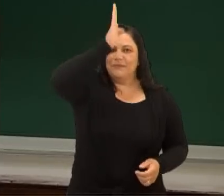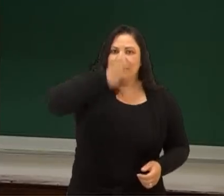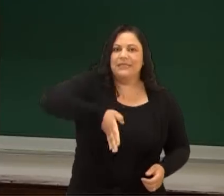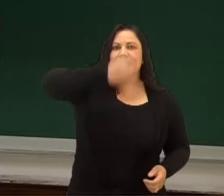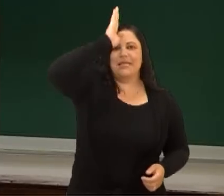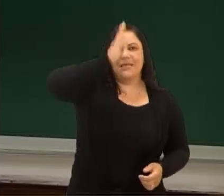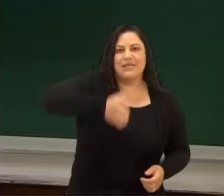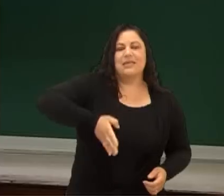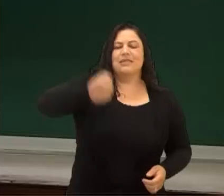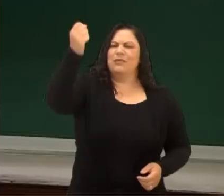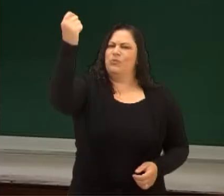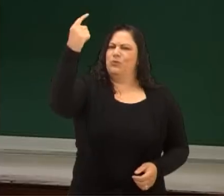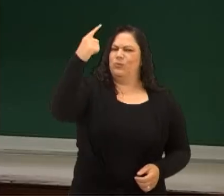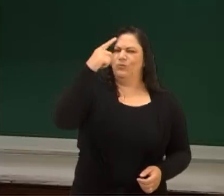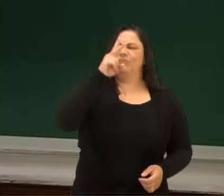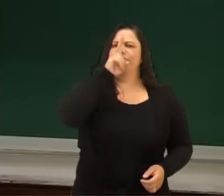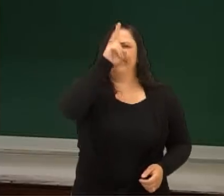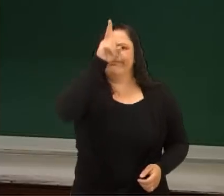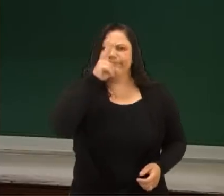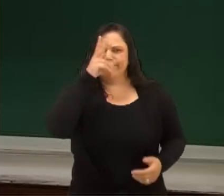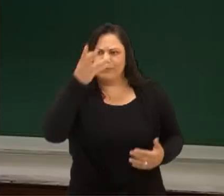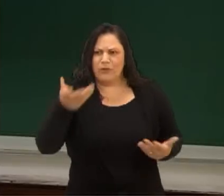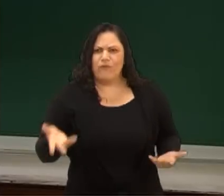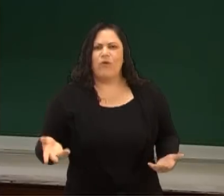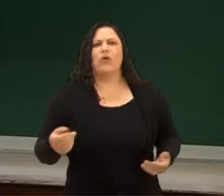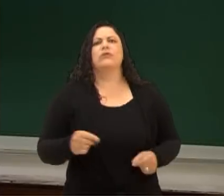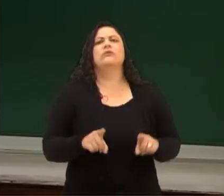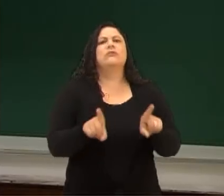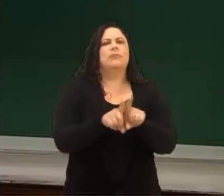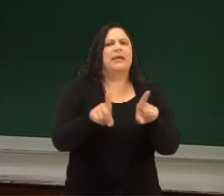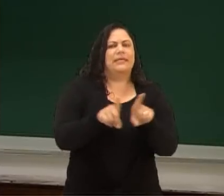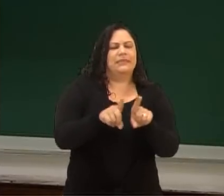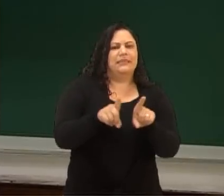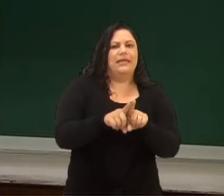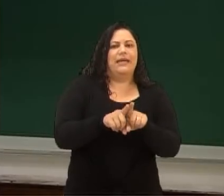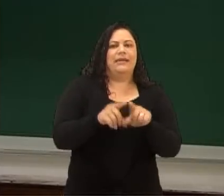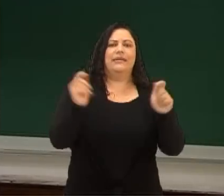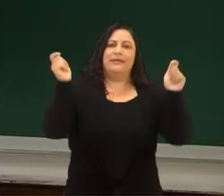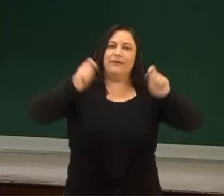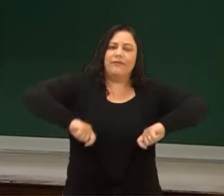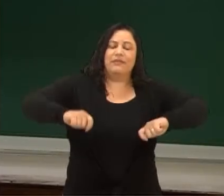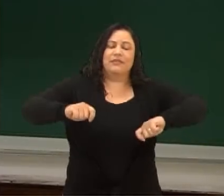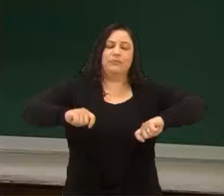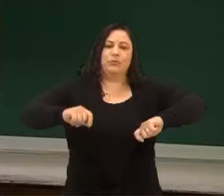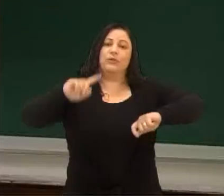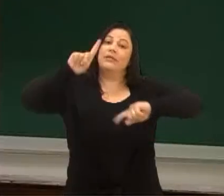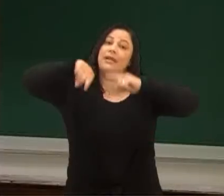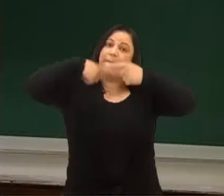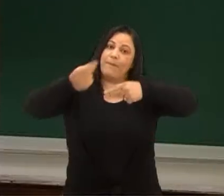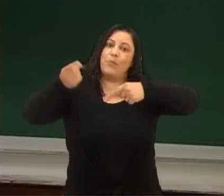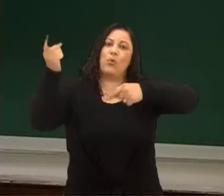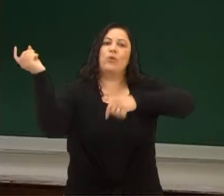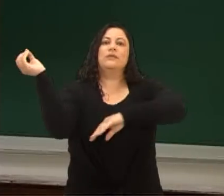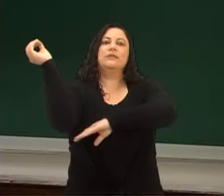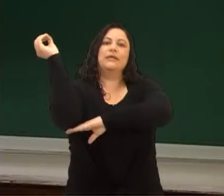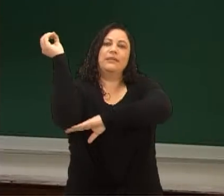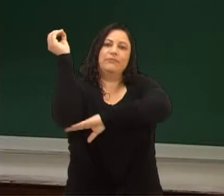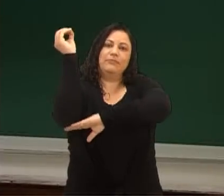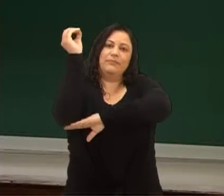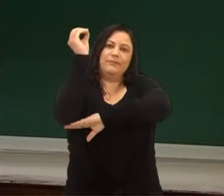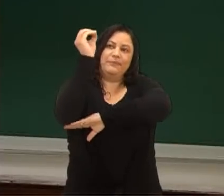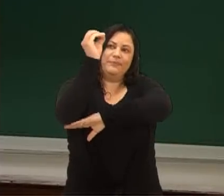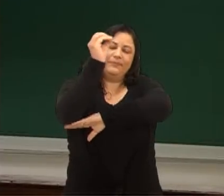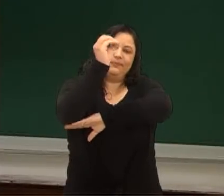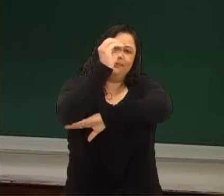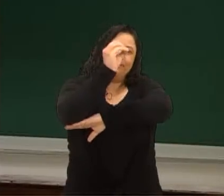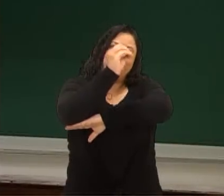da tarde, ele vai descendo e vai se pôr no sentido contrário, que é o oeste. Então, esse movimento aparente do sol também é uma consequência